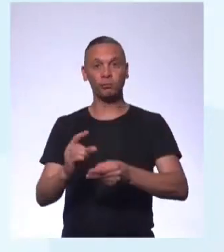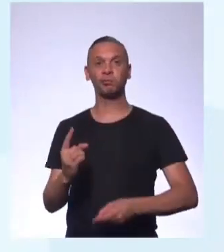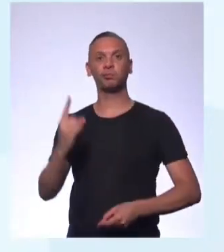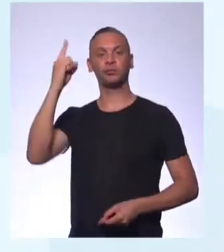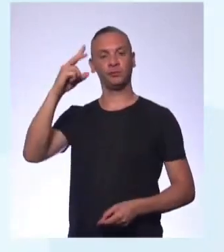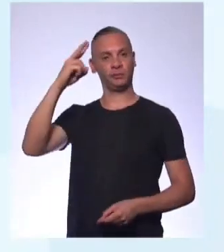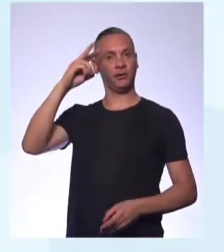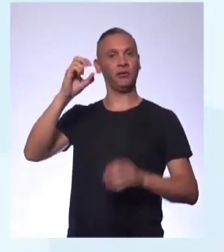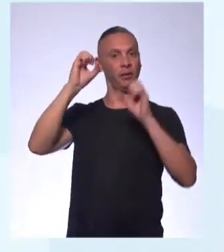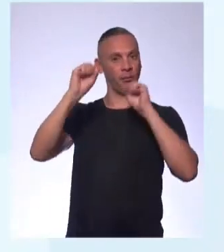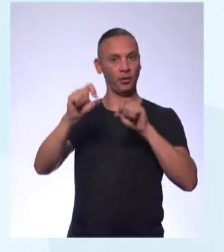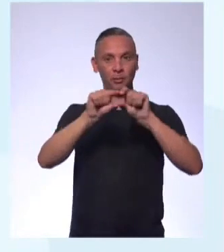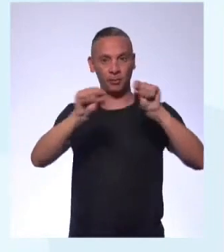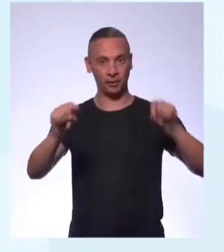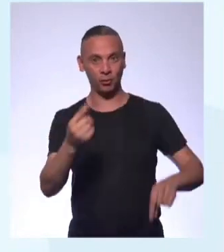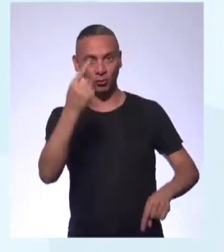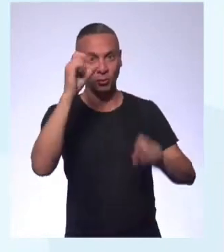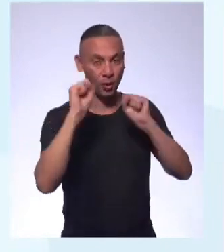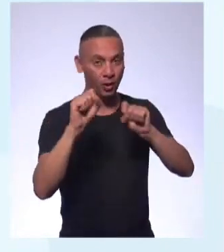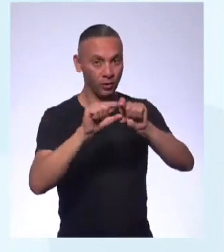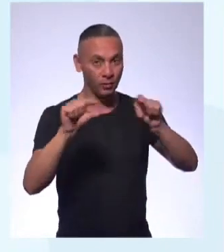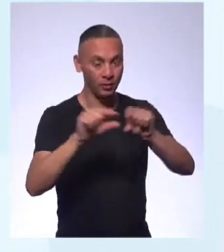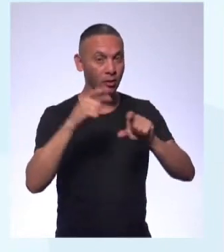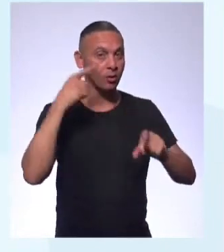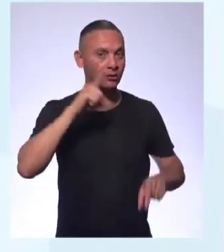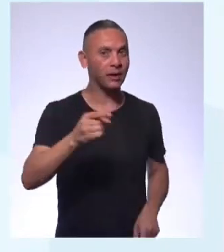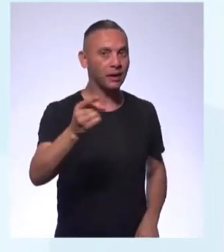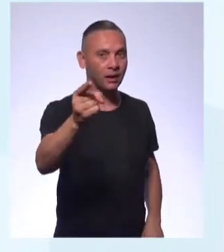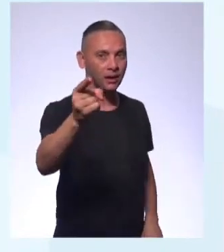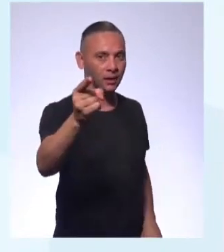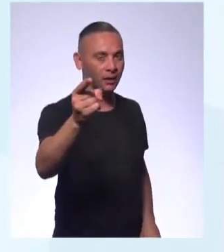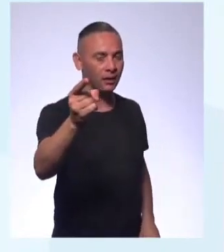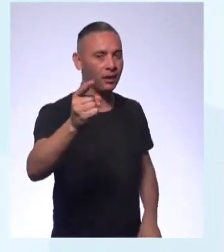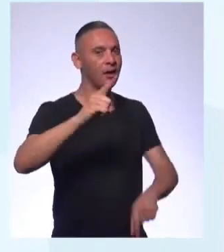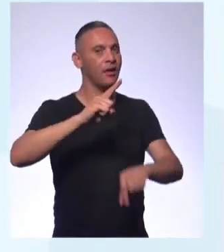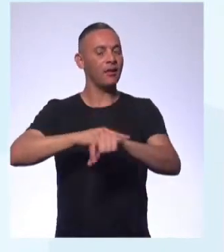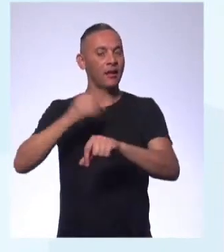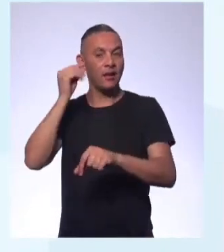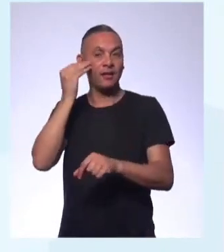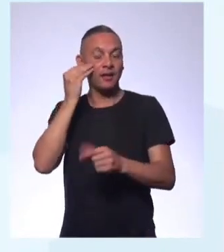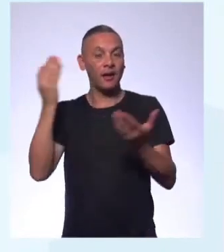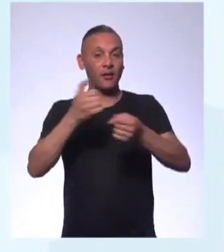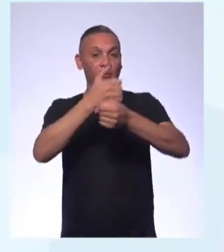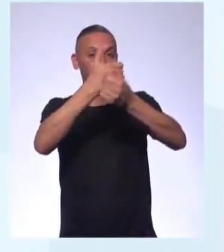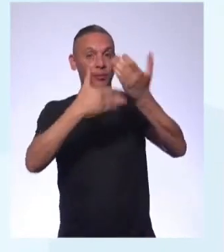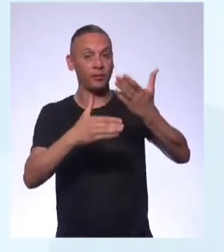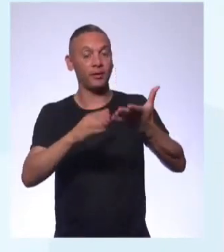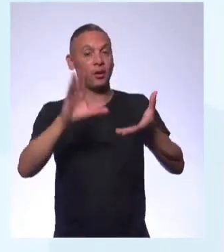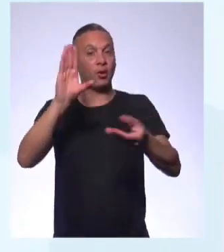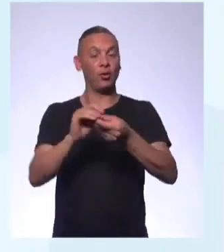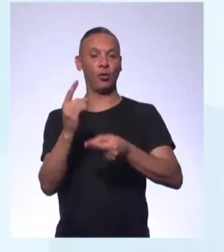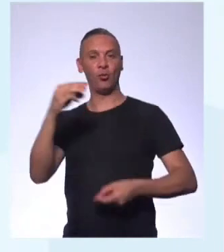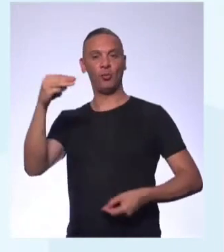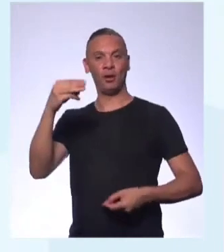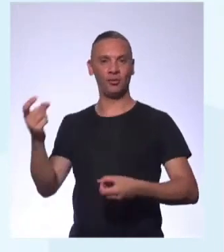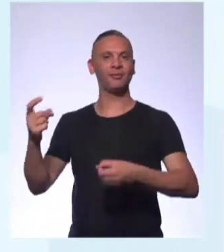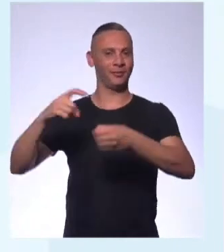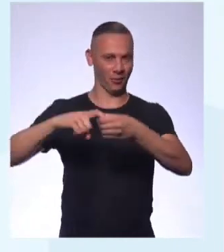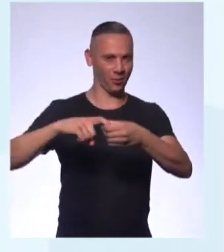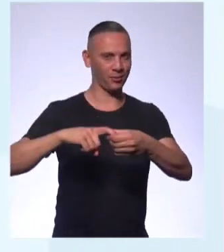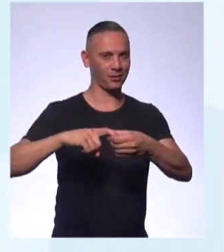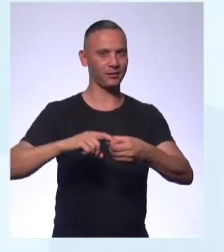de Cazuza em um tweet? Em 3 linhas de caderno? Vamos lá, Gustavo. Tente vamos lá, fazer isso Pedro. no chat, 1 minuto, e a gente já